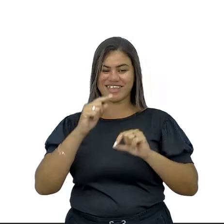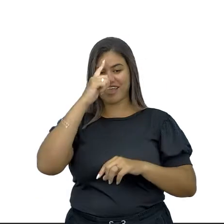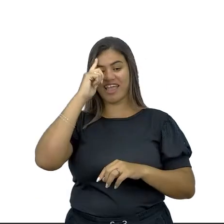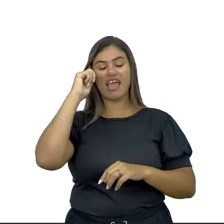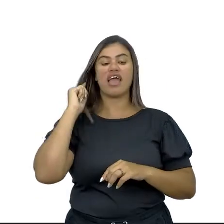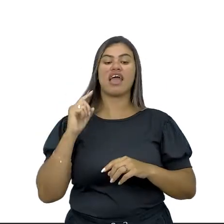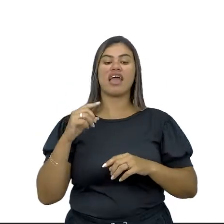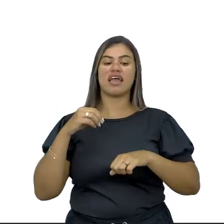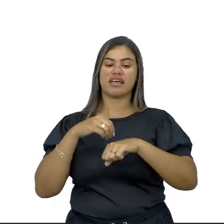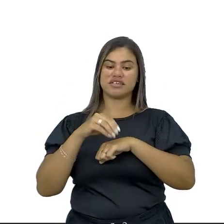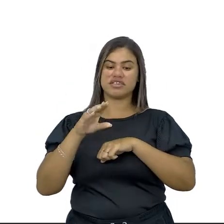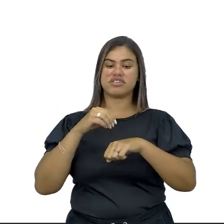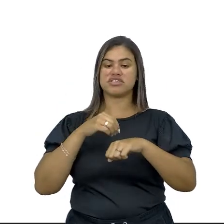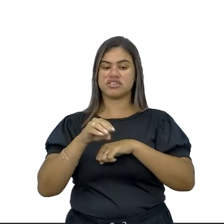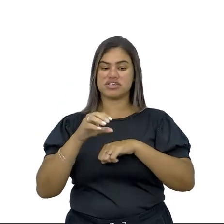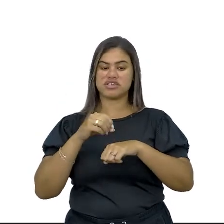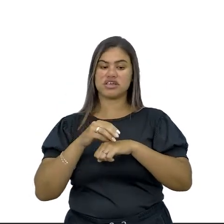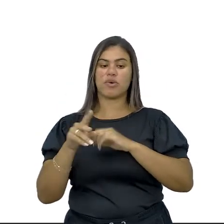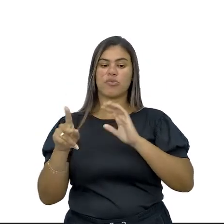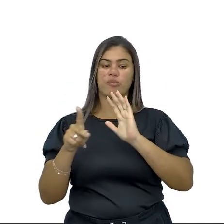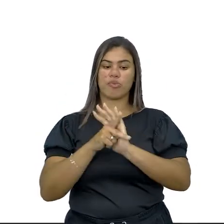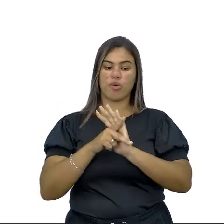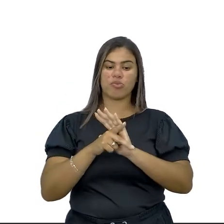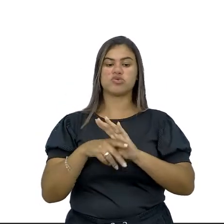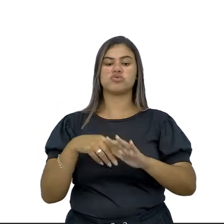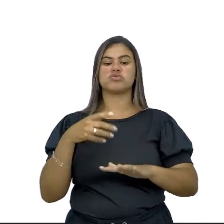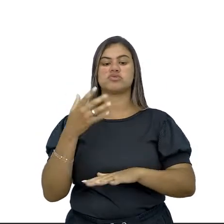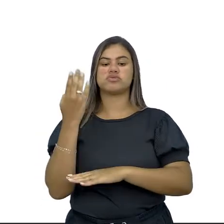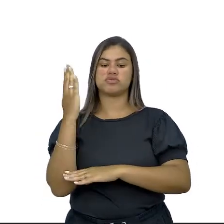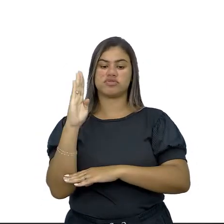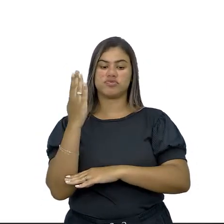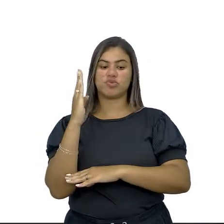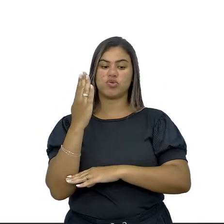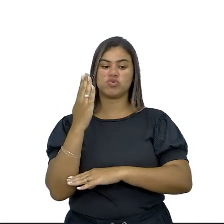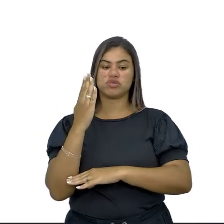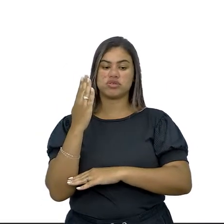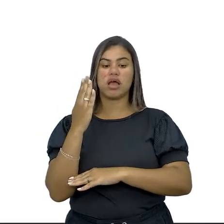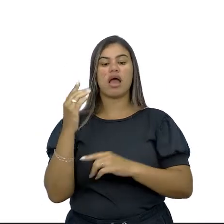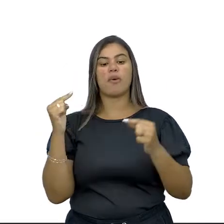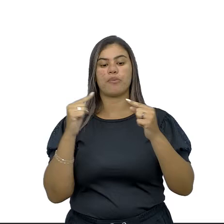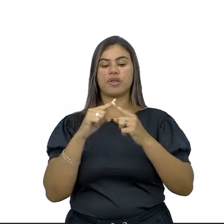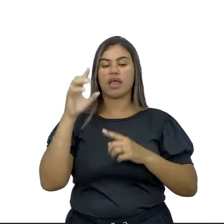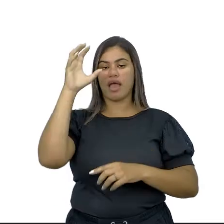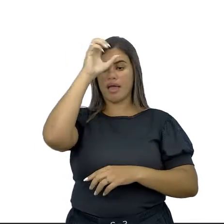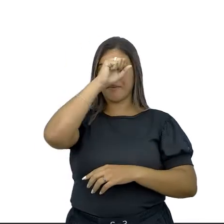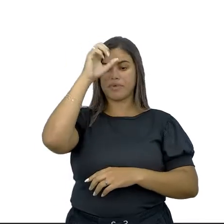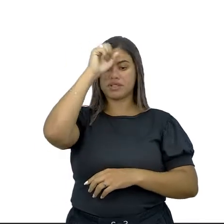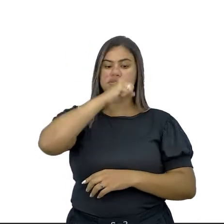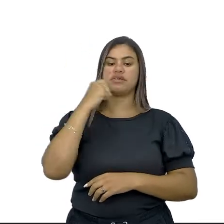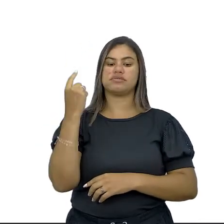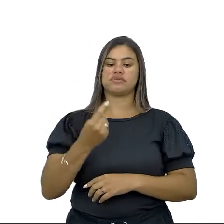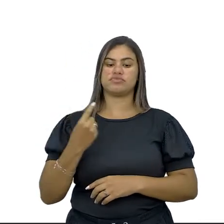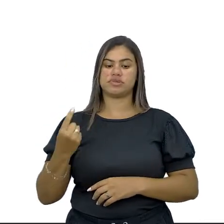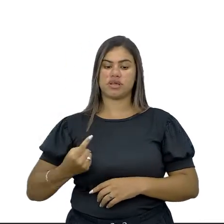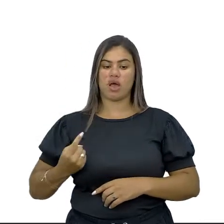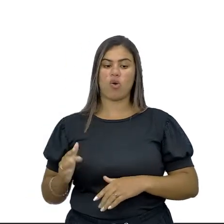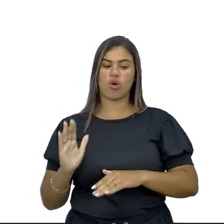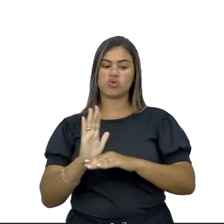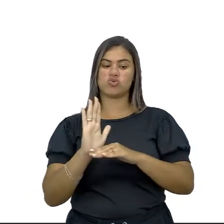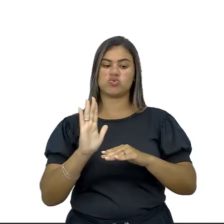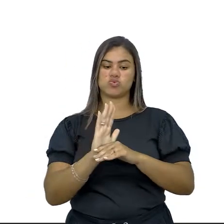de sugestões de abordagens do componente curricular Biologia, como as aprendizagens em espiral possibilitam